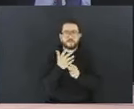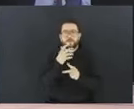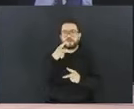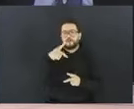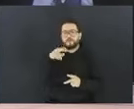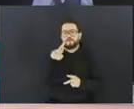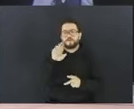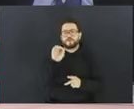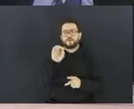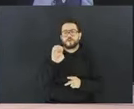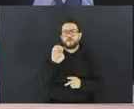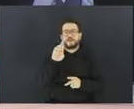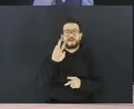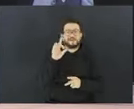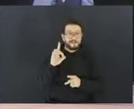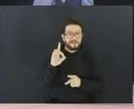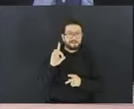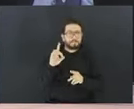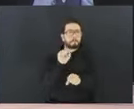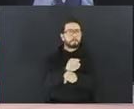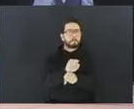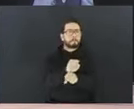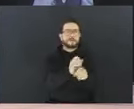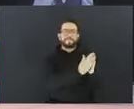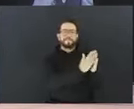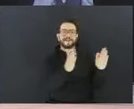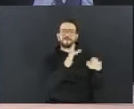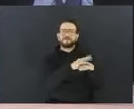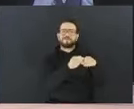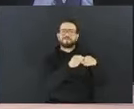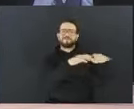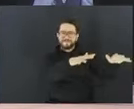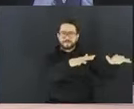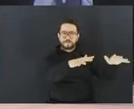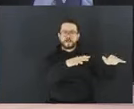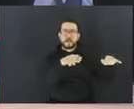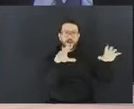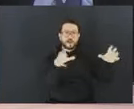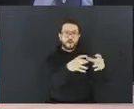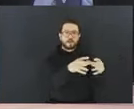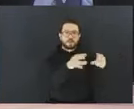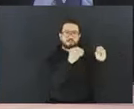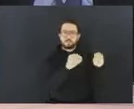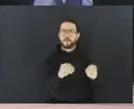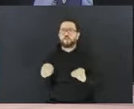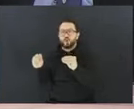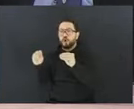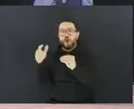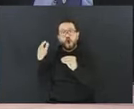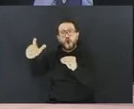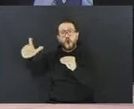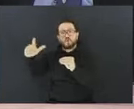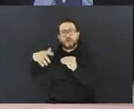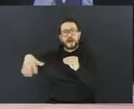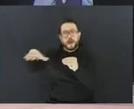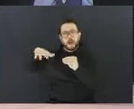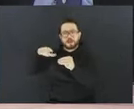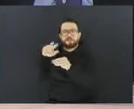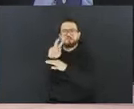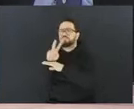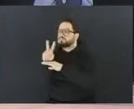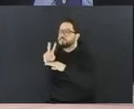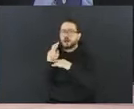efetivo do batalhão escolar e do PROED ele foi aplicado em apoio às unidades de policiamento regular, para que com isso nós pudéssemos,